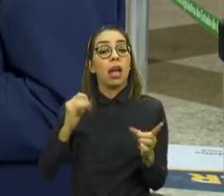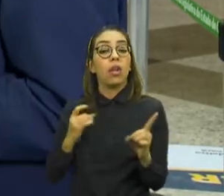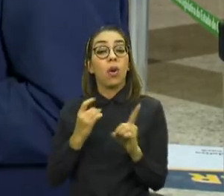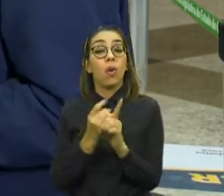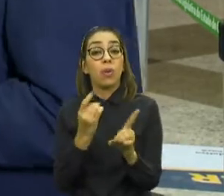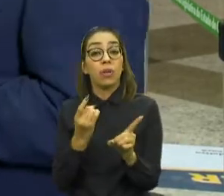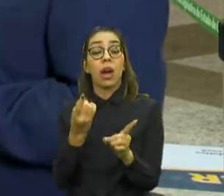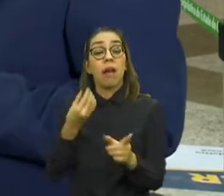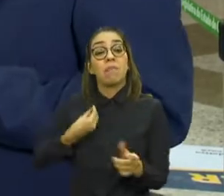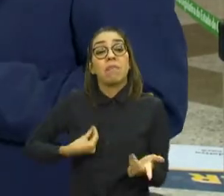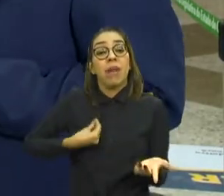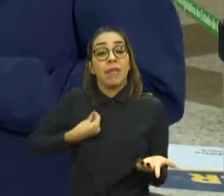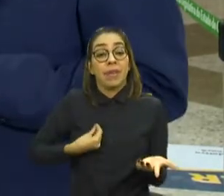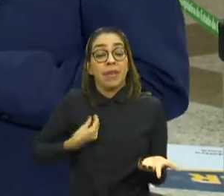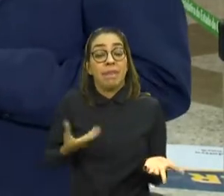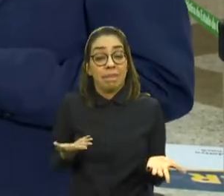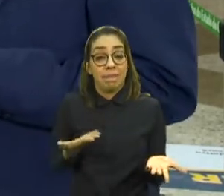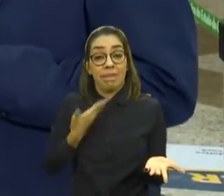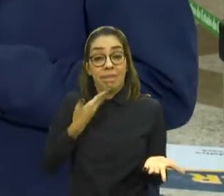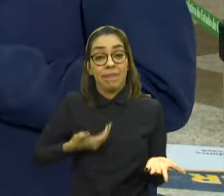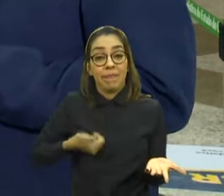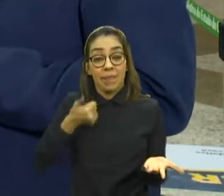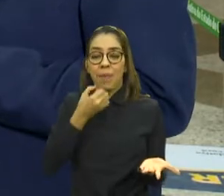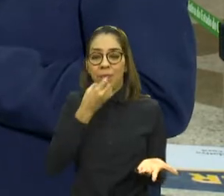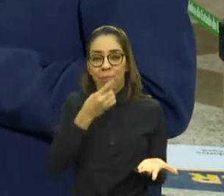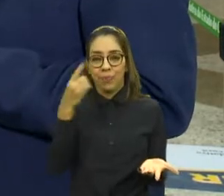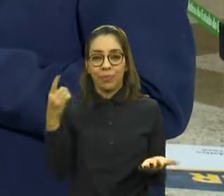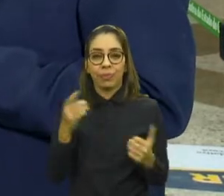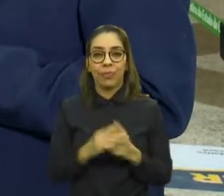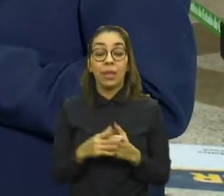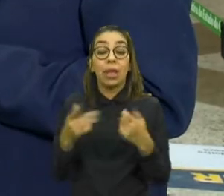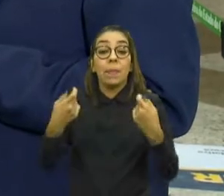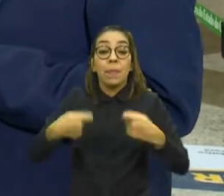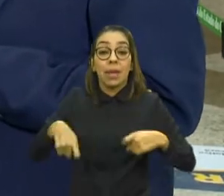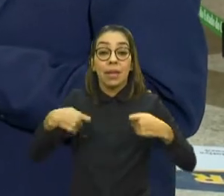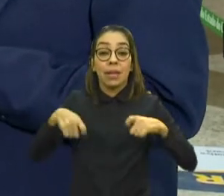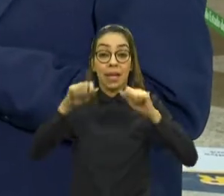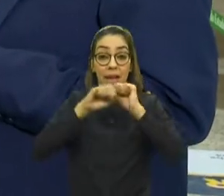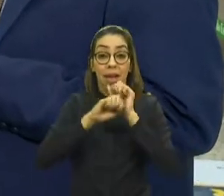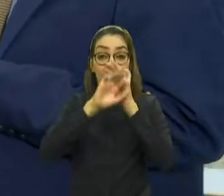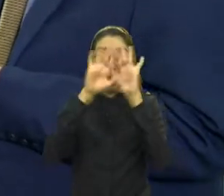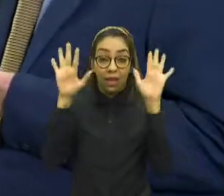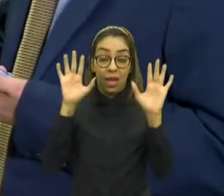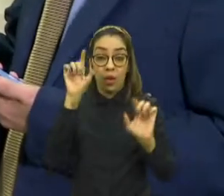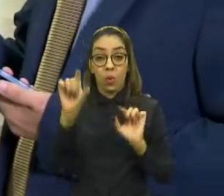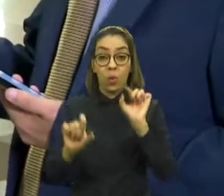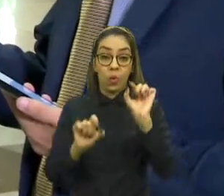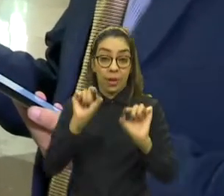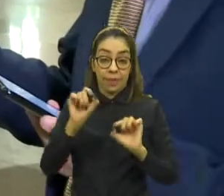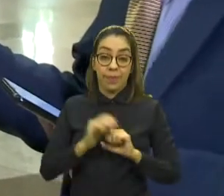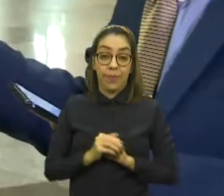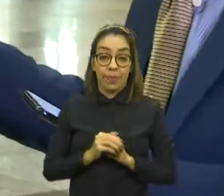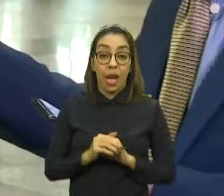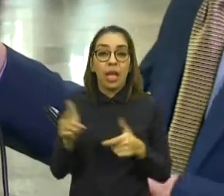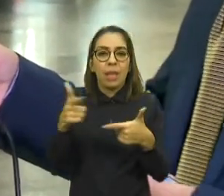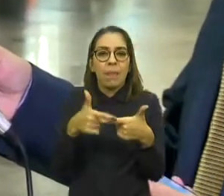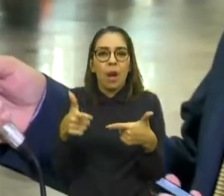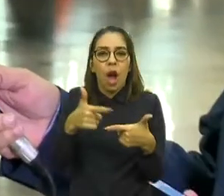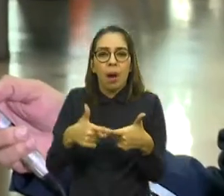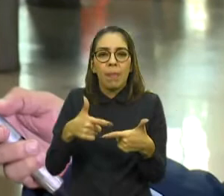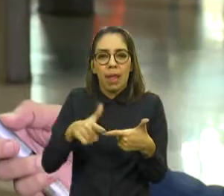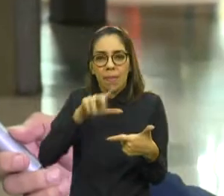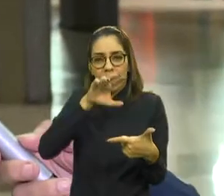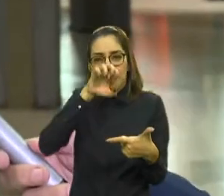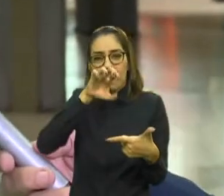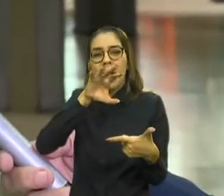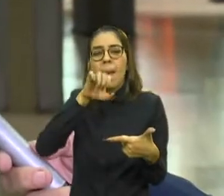esse problema? Bom dia. Bom dia. É preciso esclarecer que a síndrome respiratória aguda grave é uma manifestação mais